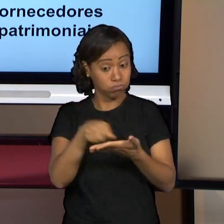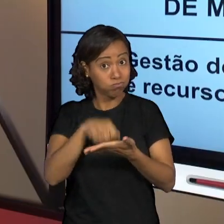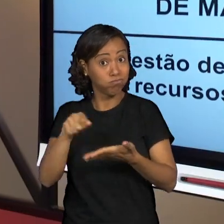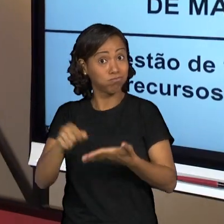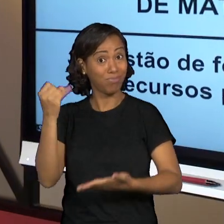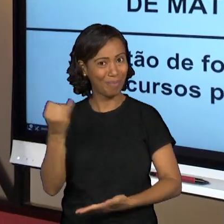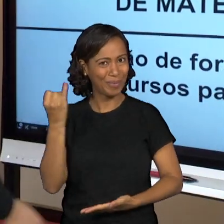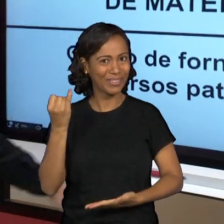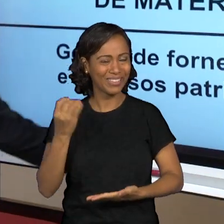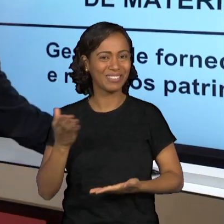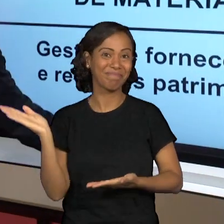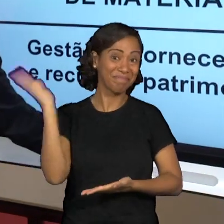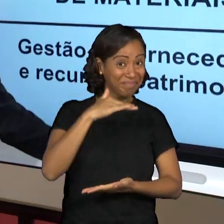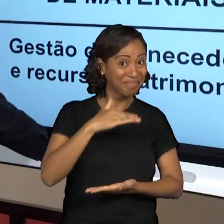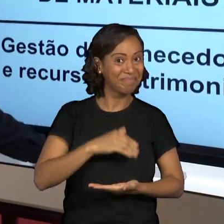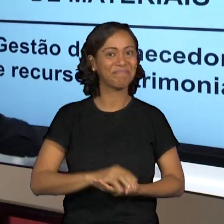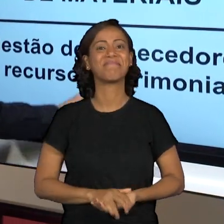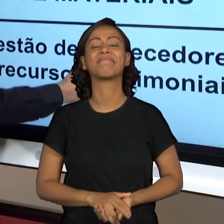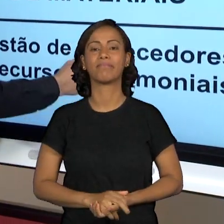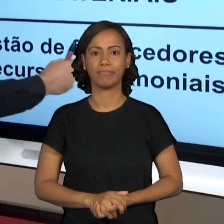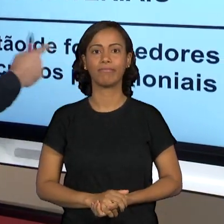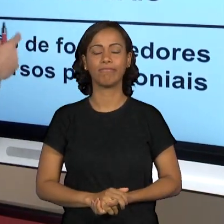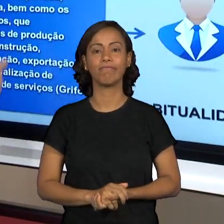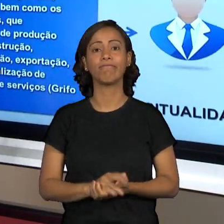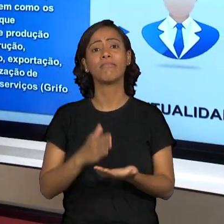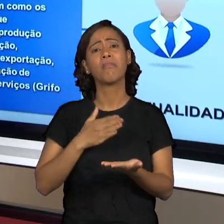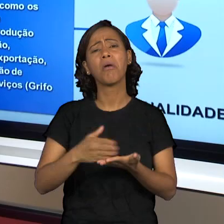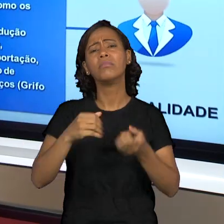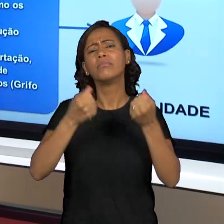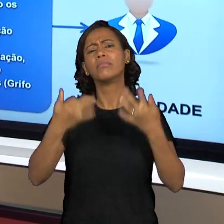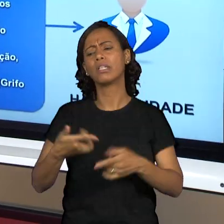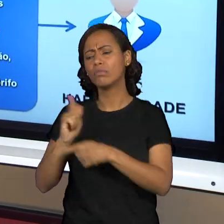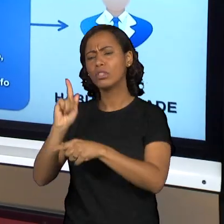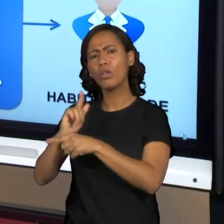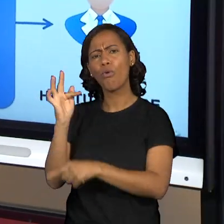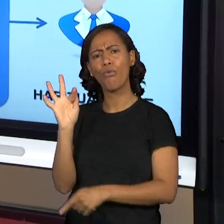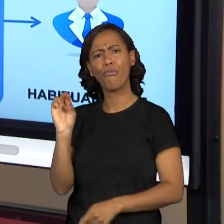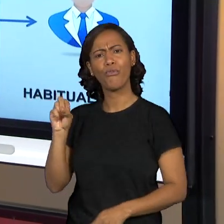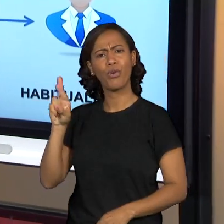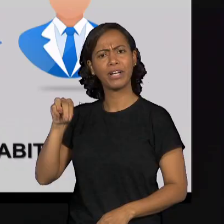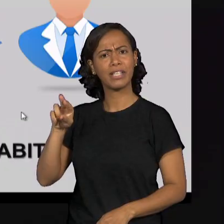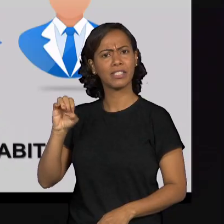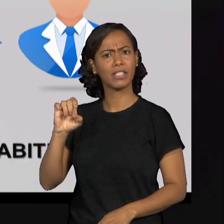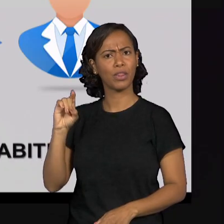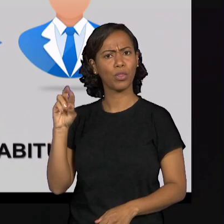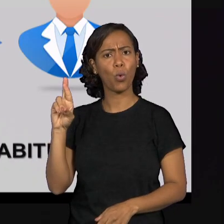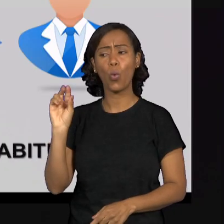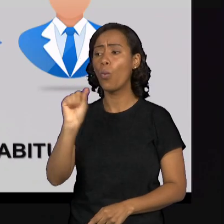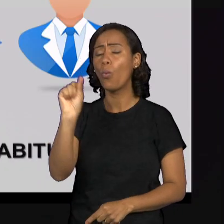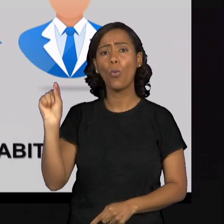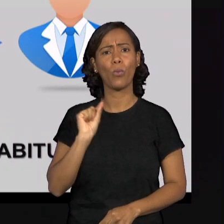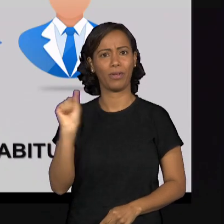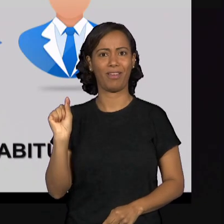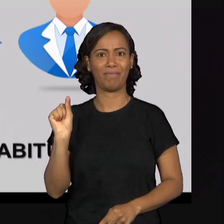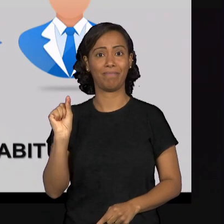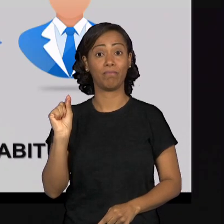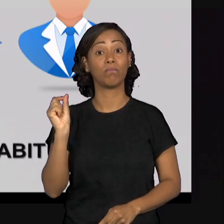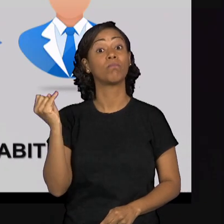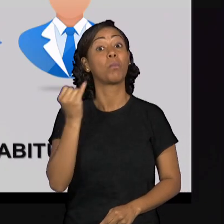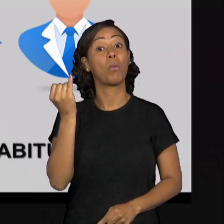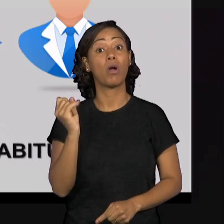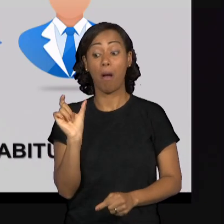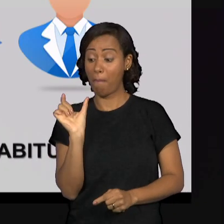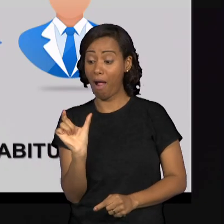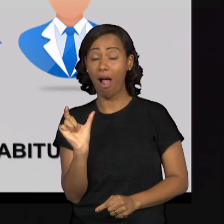aula. Para que nós possamos começar a falar sobre a gestão de fornecedores, primeiro é importante nós entendermos que fornecedor